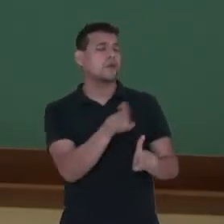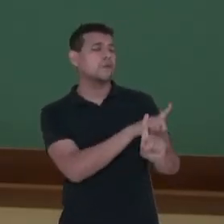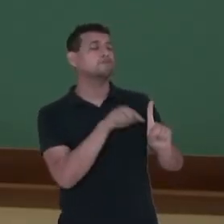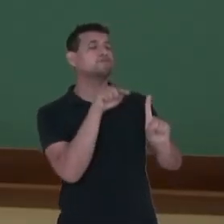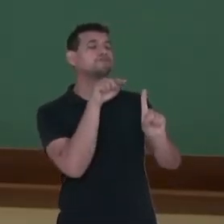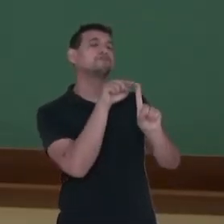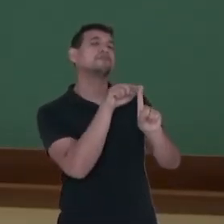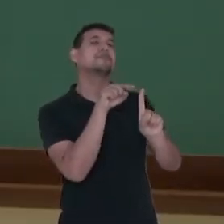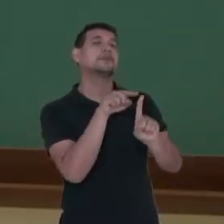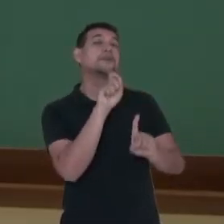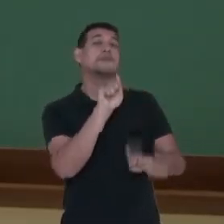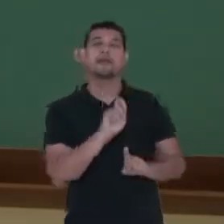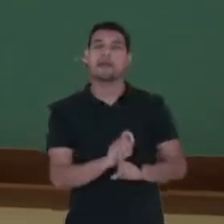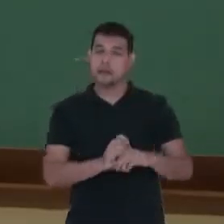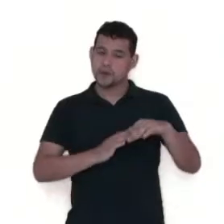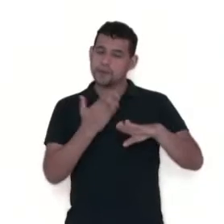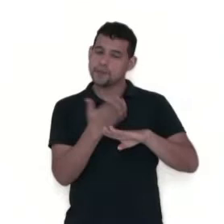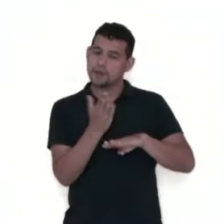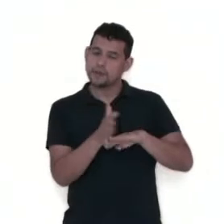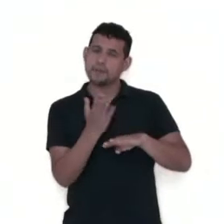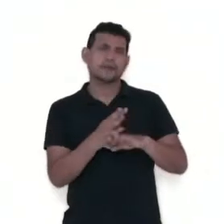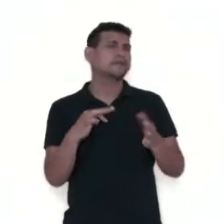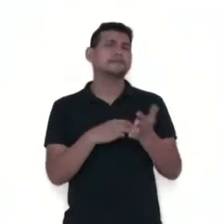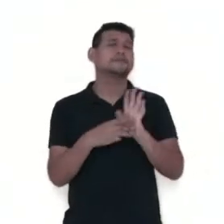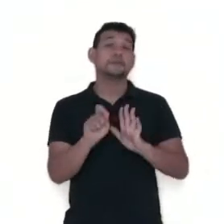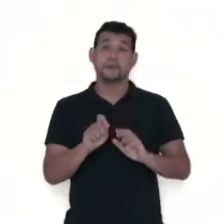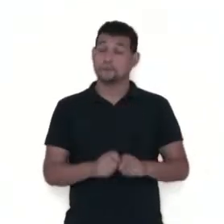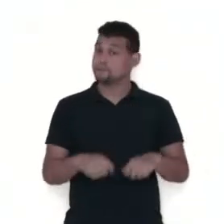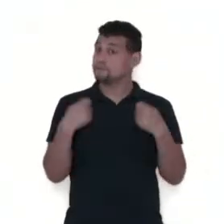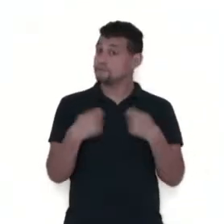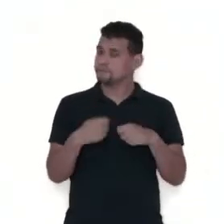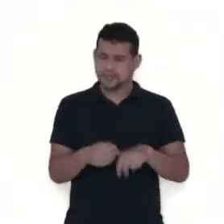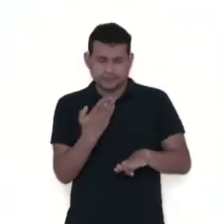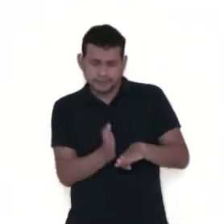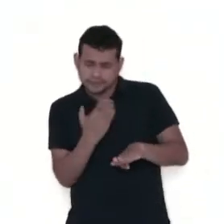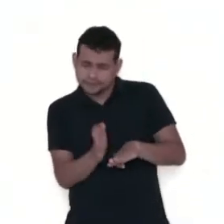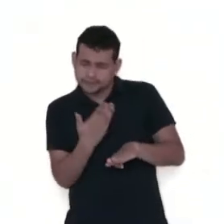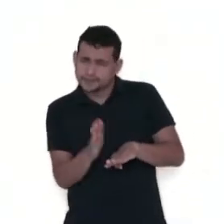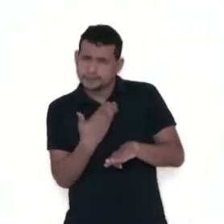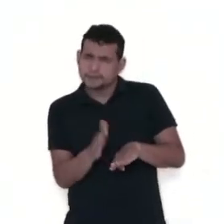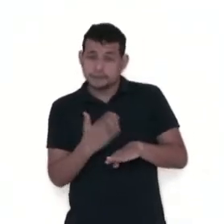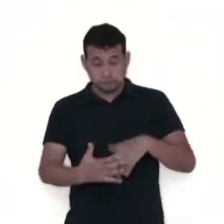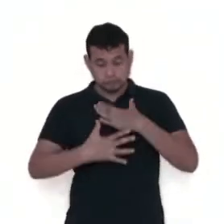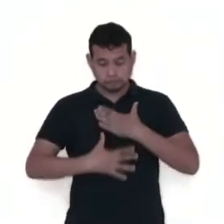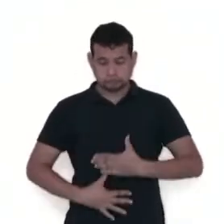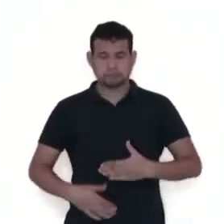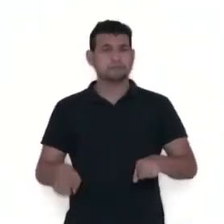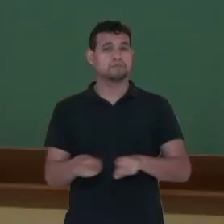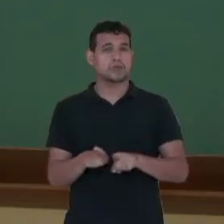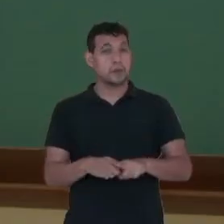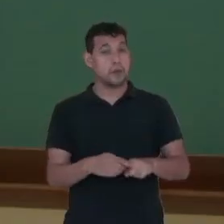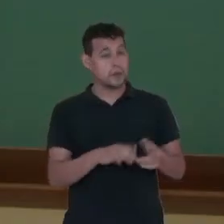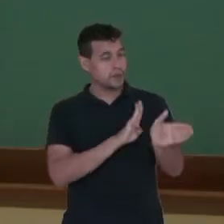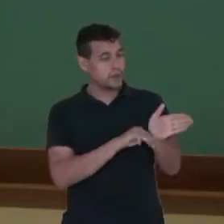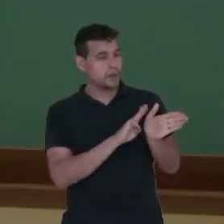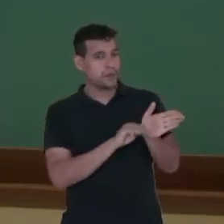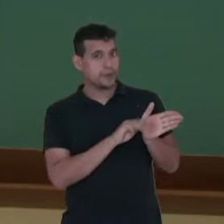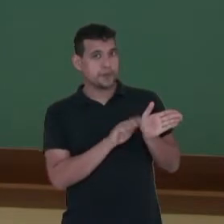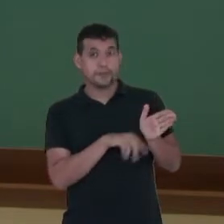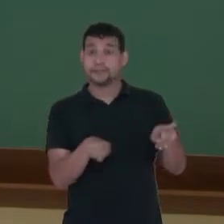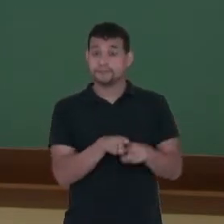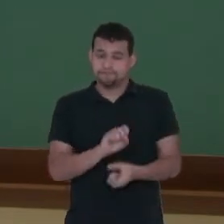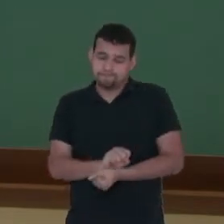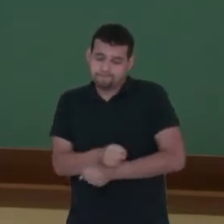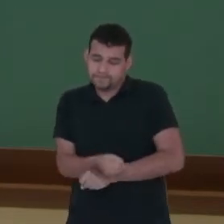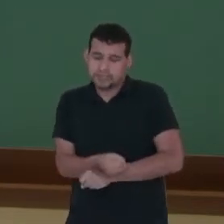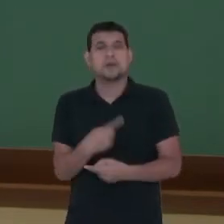objetivos desta prática, ela requer muito treinamento físico, metódico, uma dedicação,